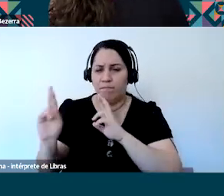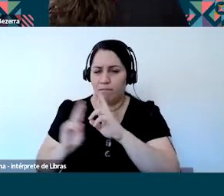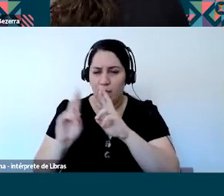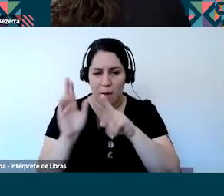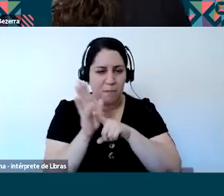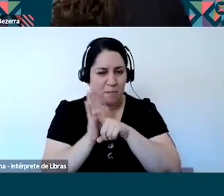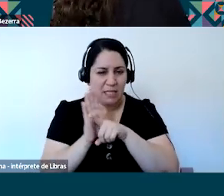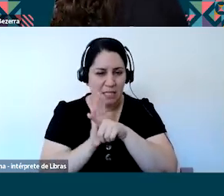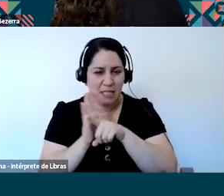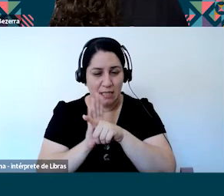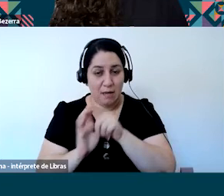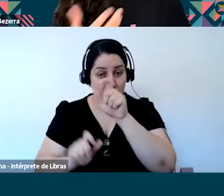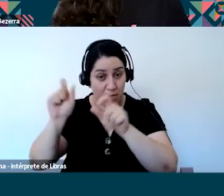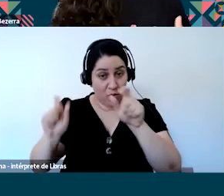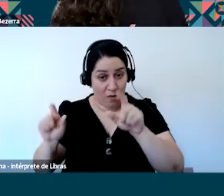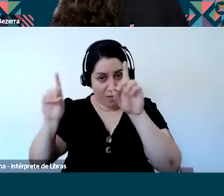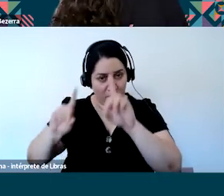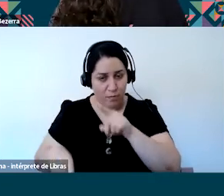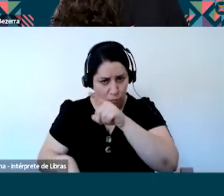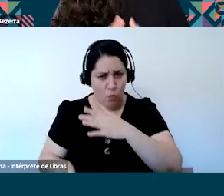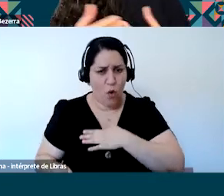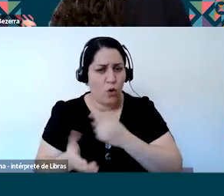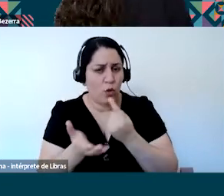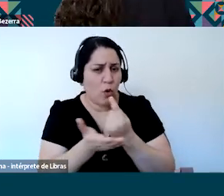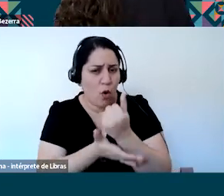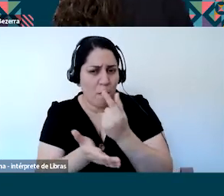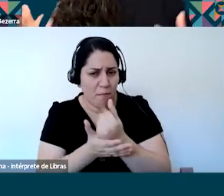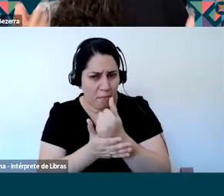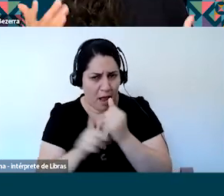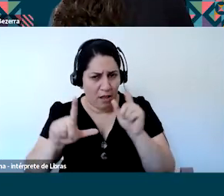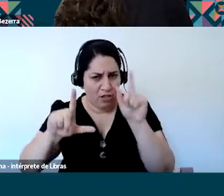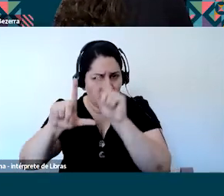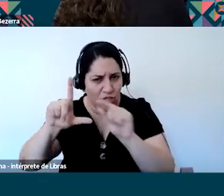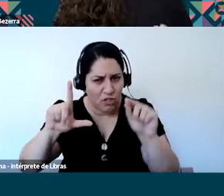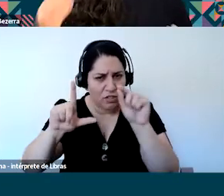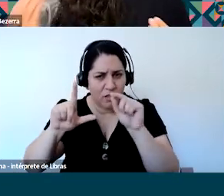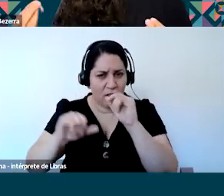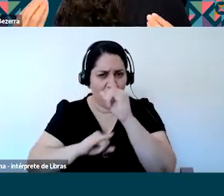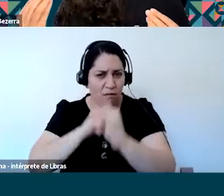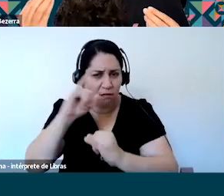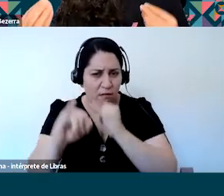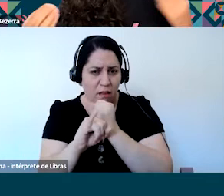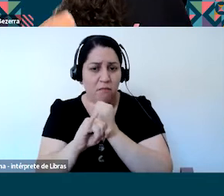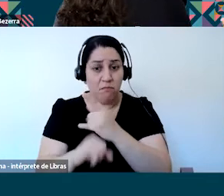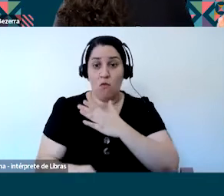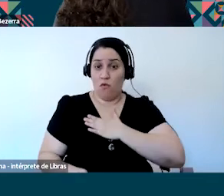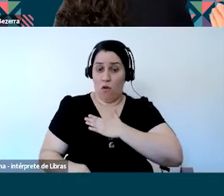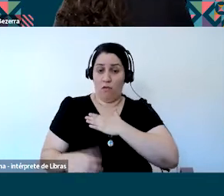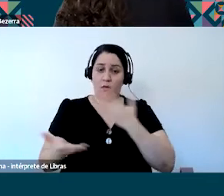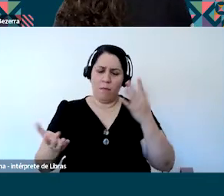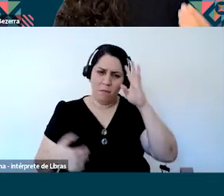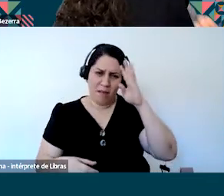pegou da pesquisa, de PCDs, elas preferem comprar online. Aí você se pergunta, qual é a lógica?